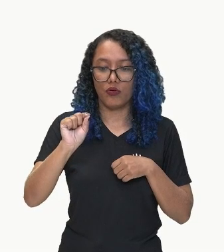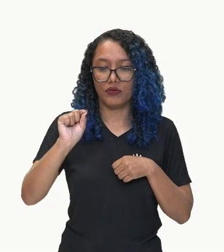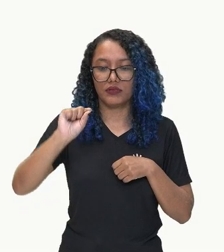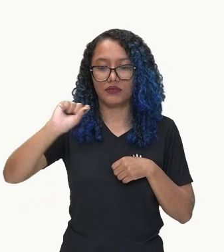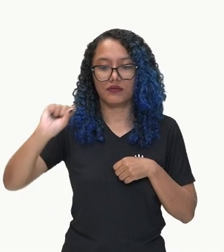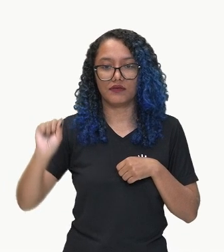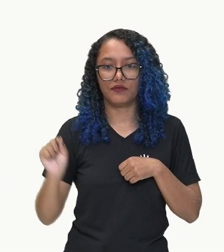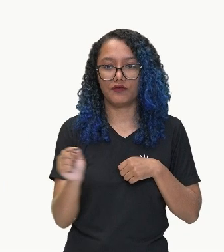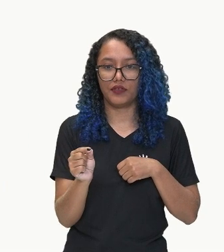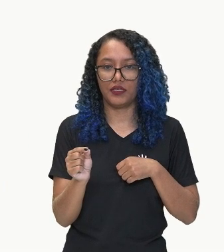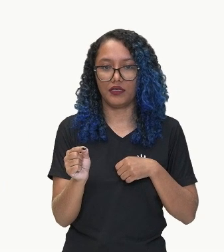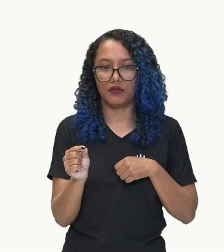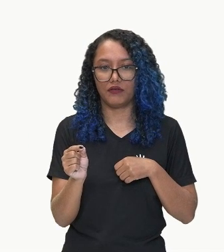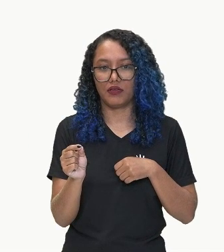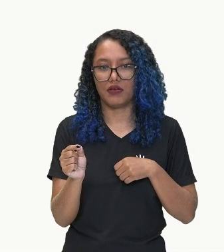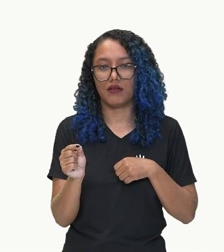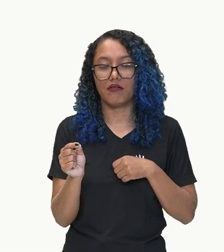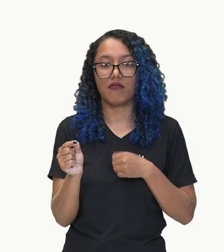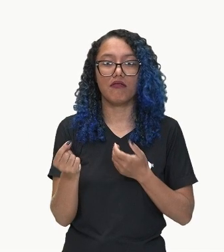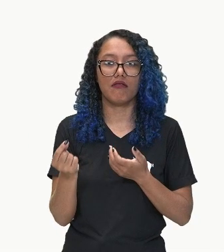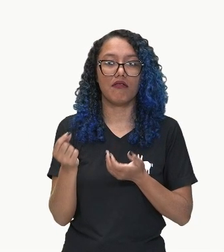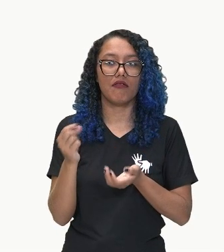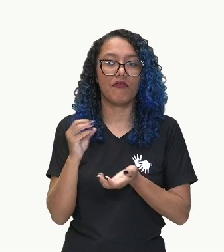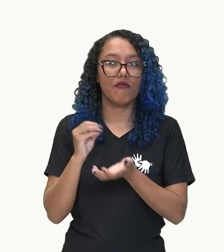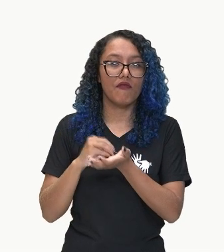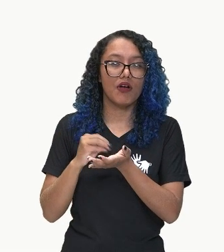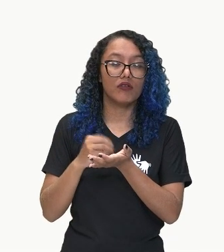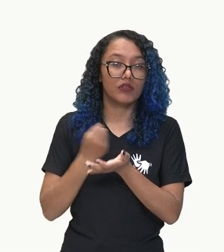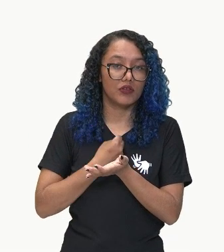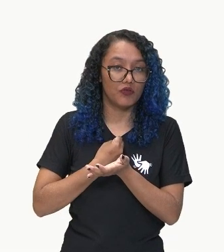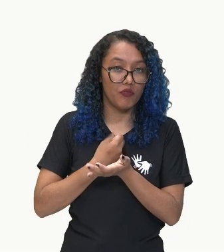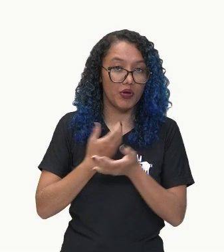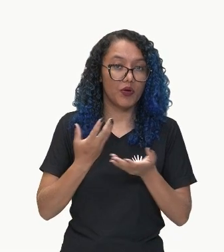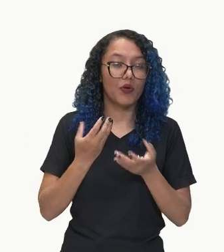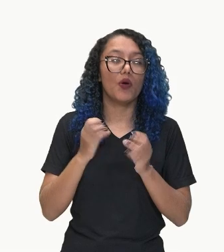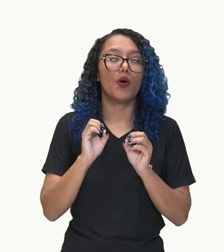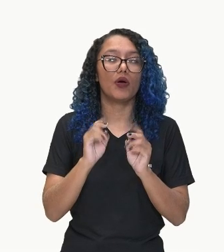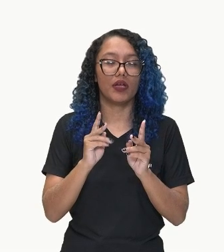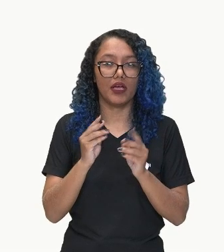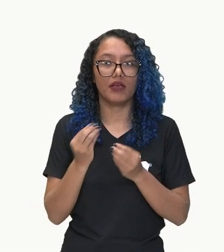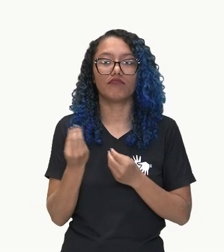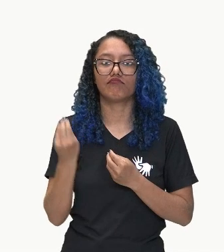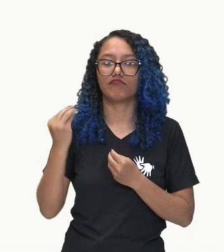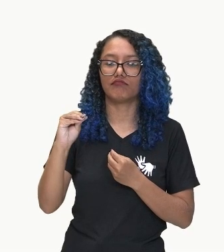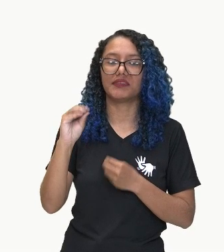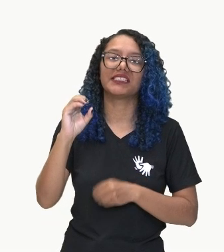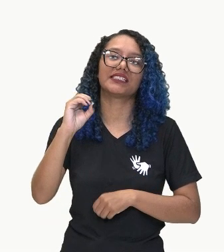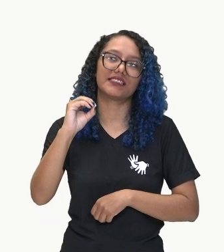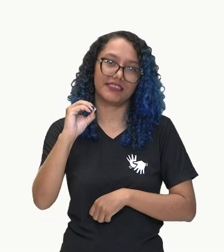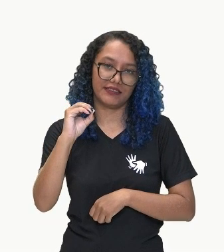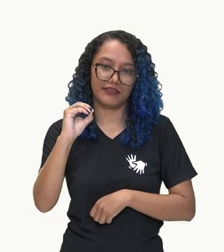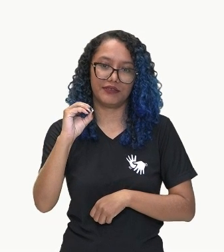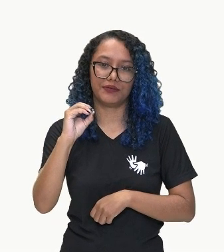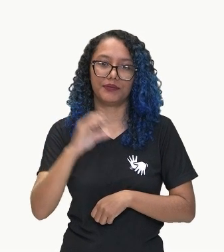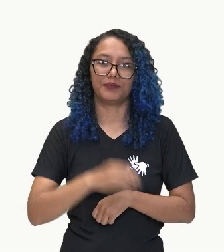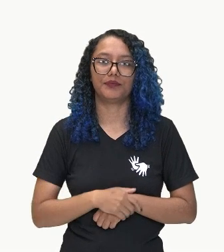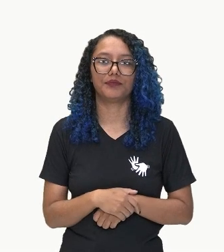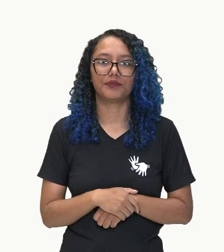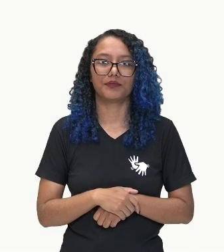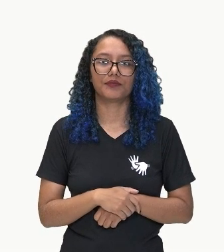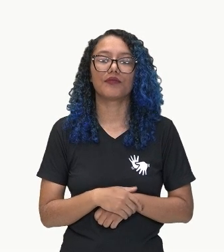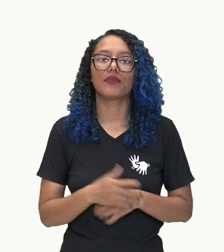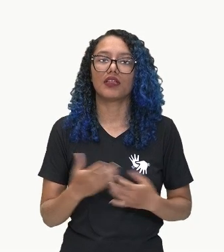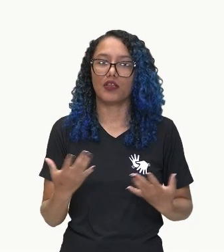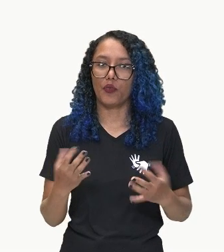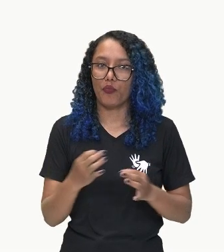Ficou um espaço em branco? Ficou uma casa em branco depois da vírgula? Complete com 0. Então, aí está respondida,